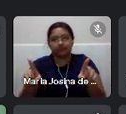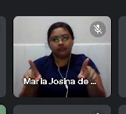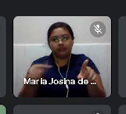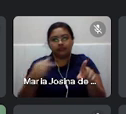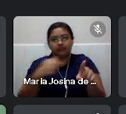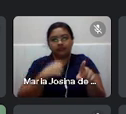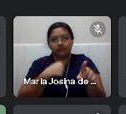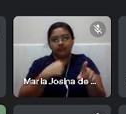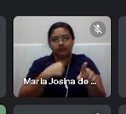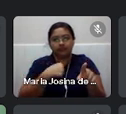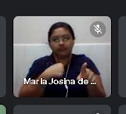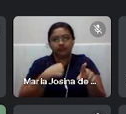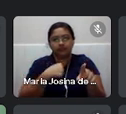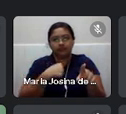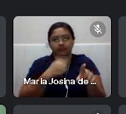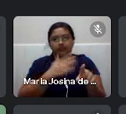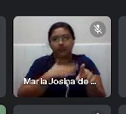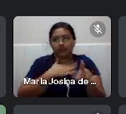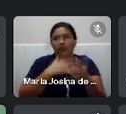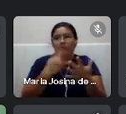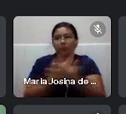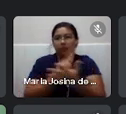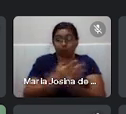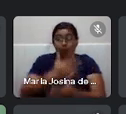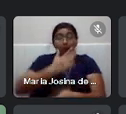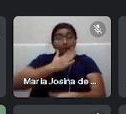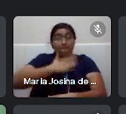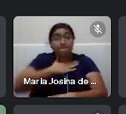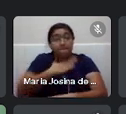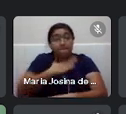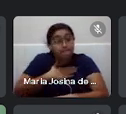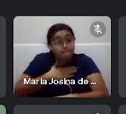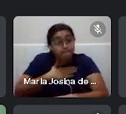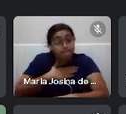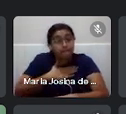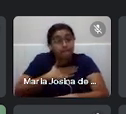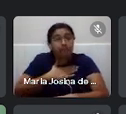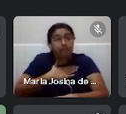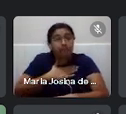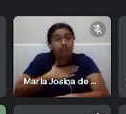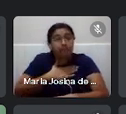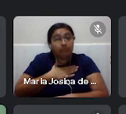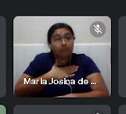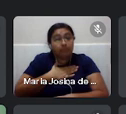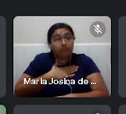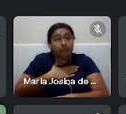eu puxo o erro para mim. O erro foi meu de permitir, primeiro,